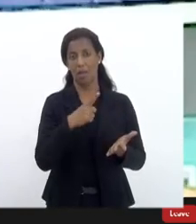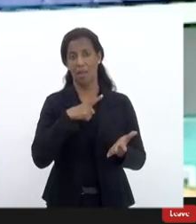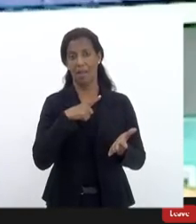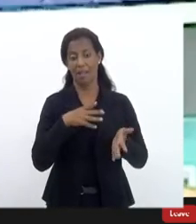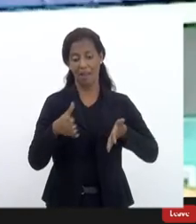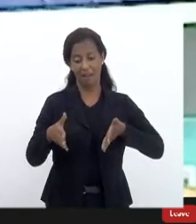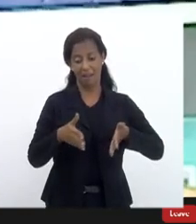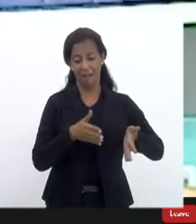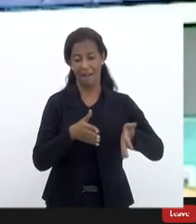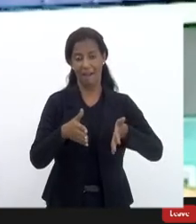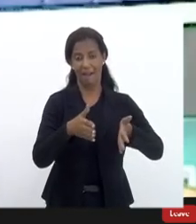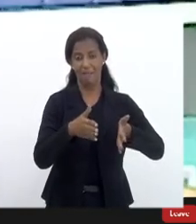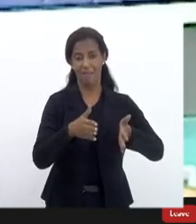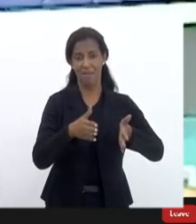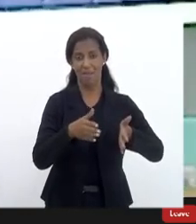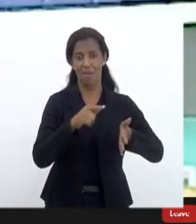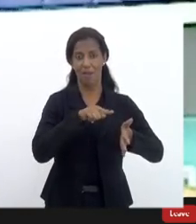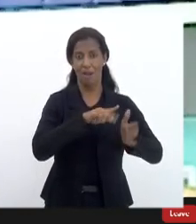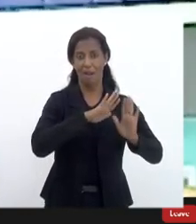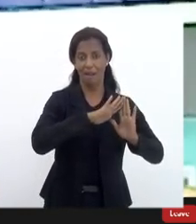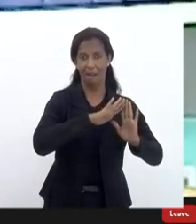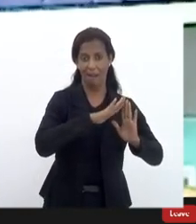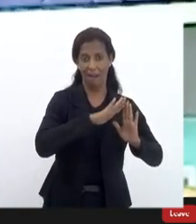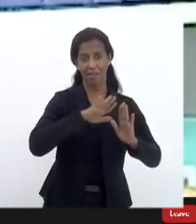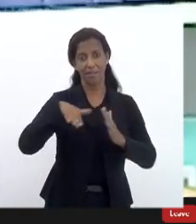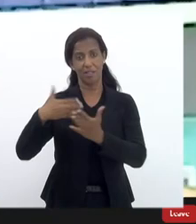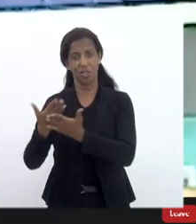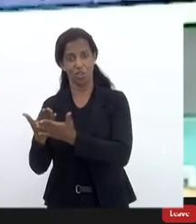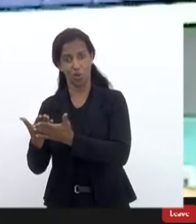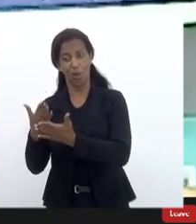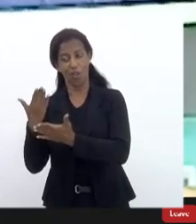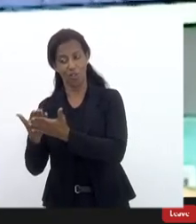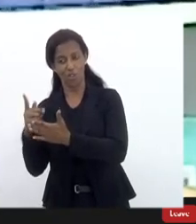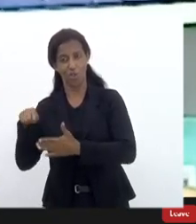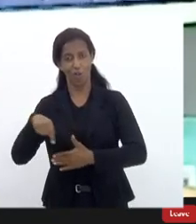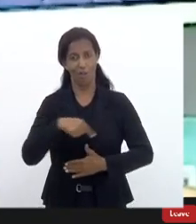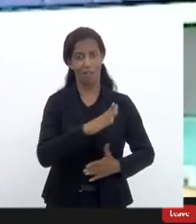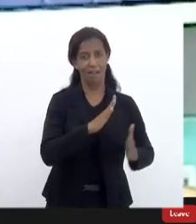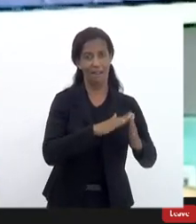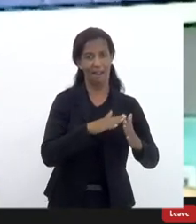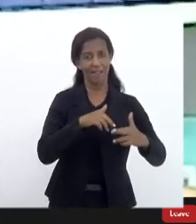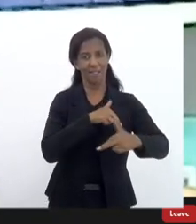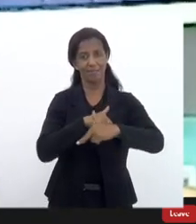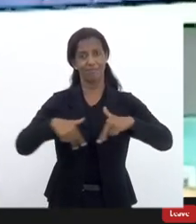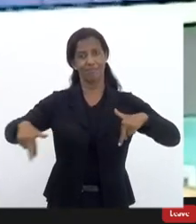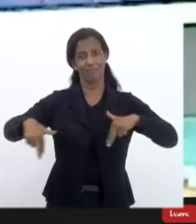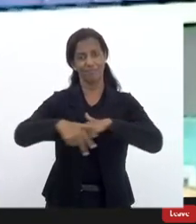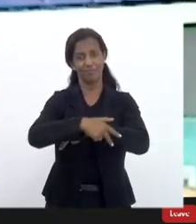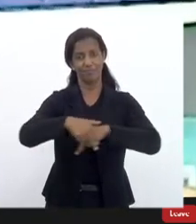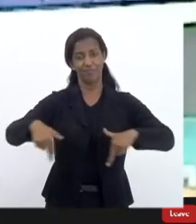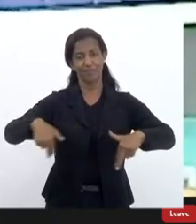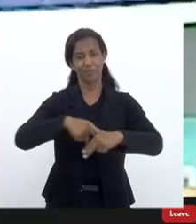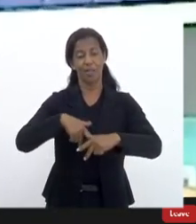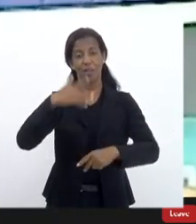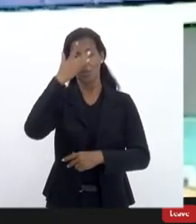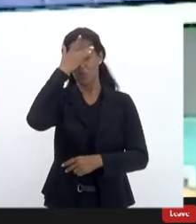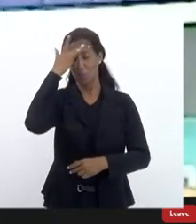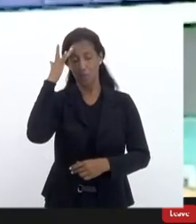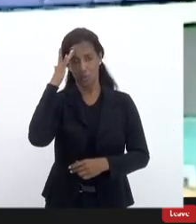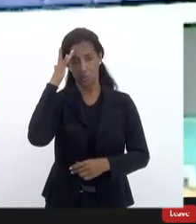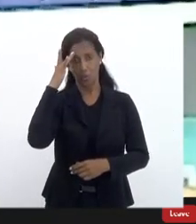caminho. Casa, escola, escola, casa. É na circulação de pessoas que a